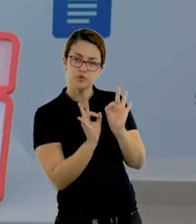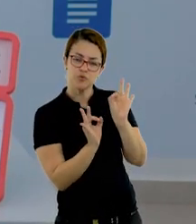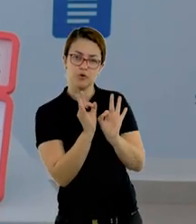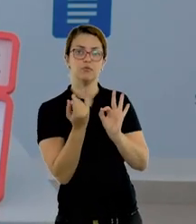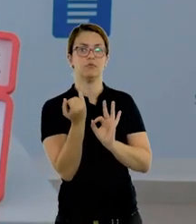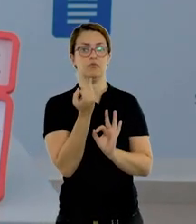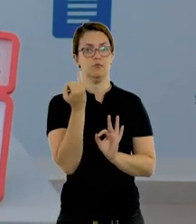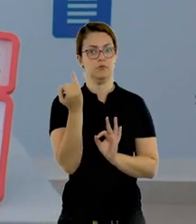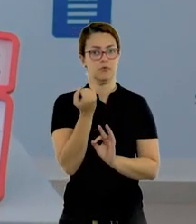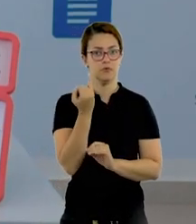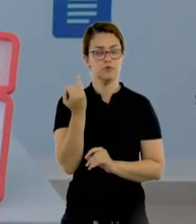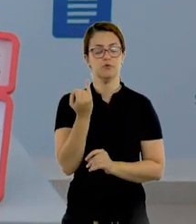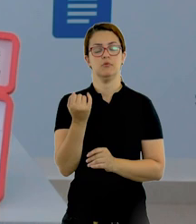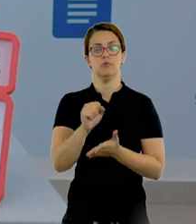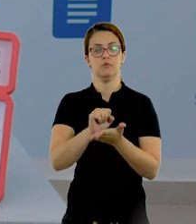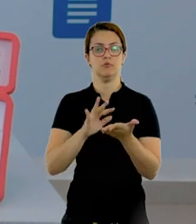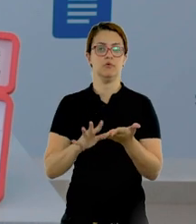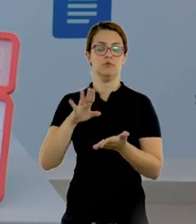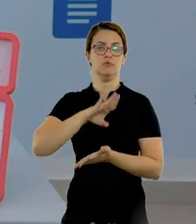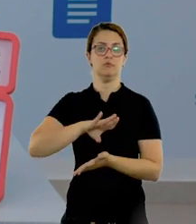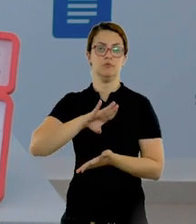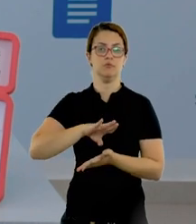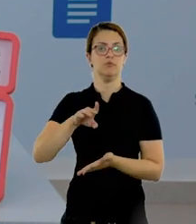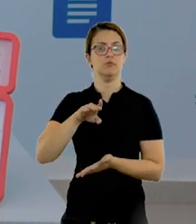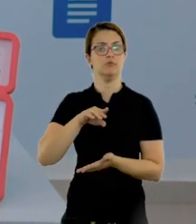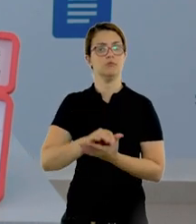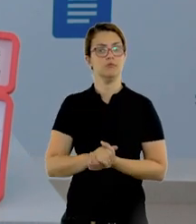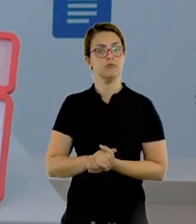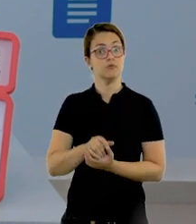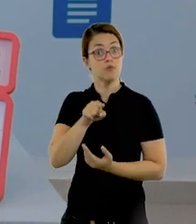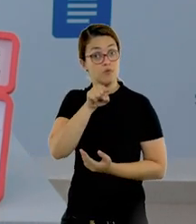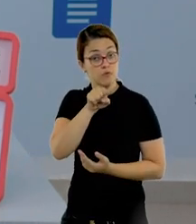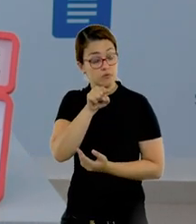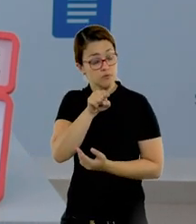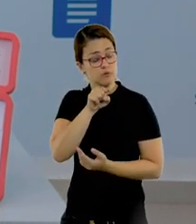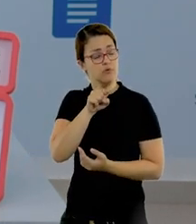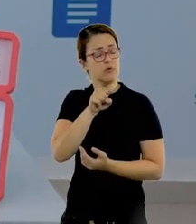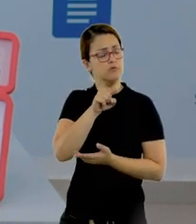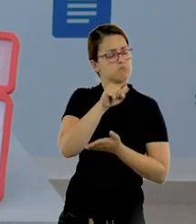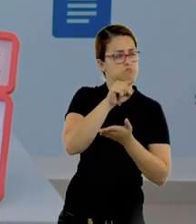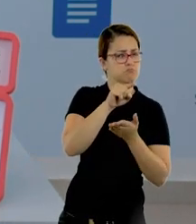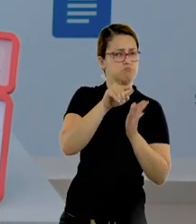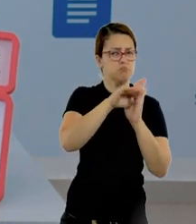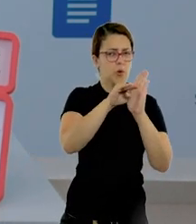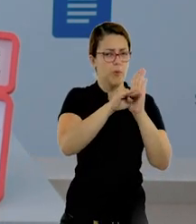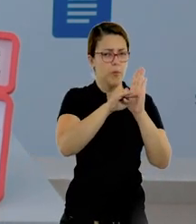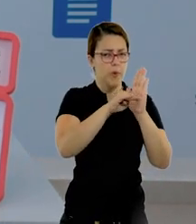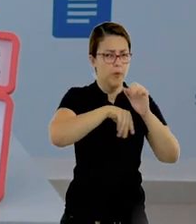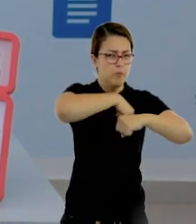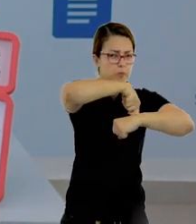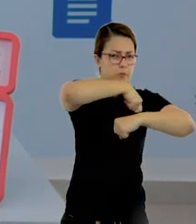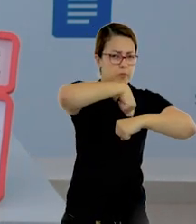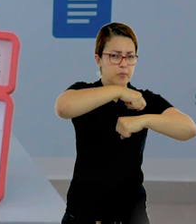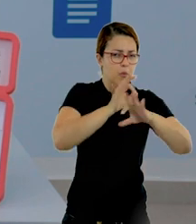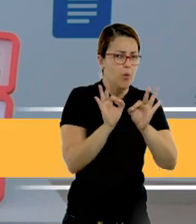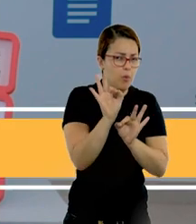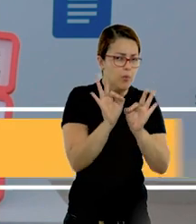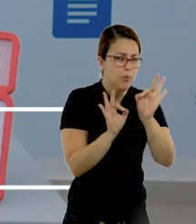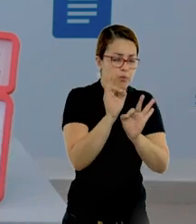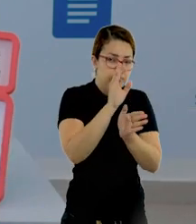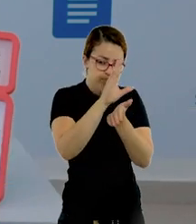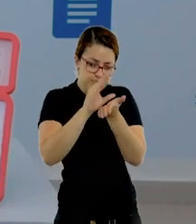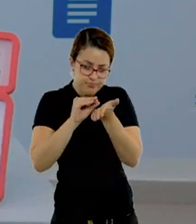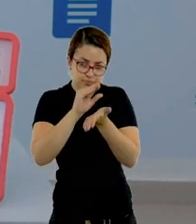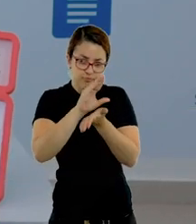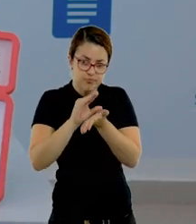configuração. Por isso é muito importante nessa atividade de língua portuguesa vocês anotarem os ingredientes, o